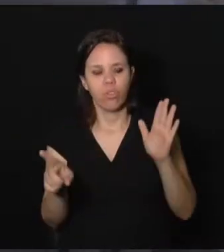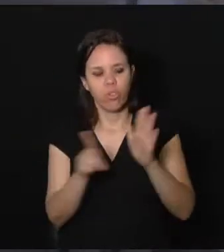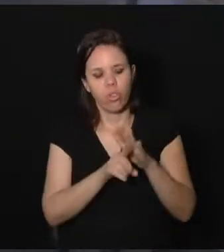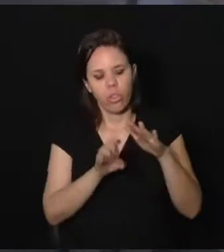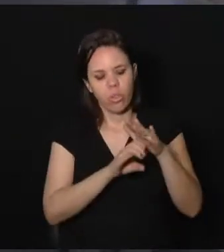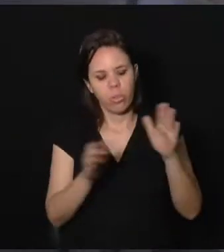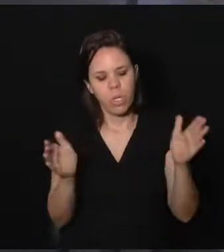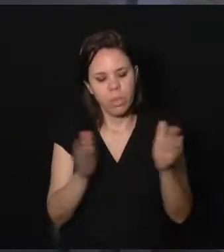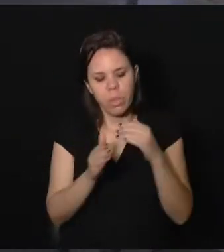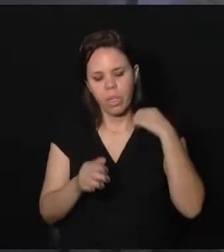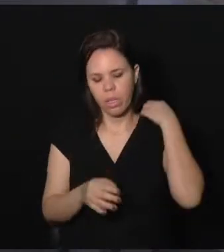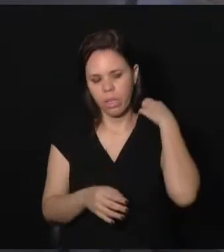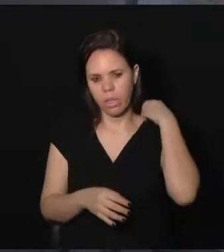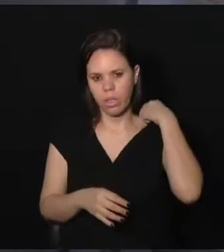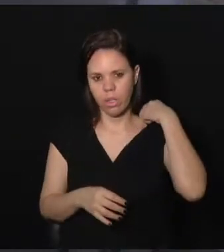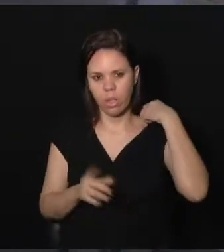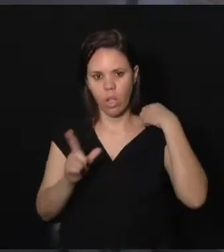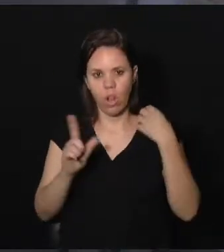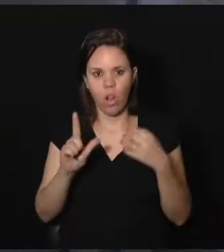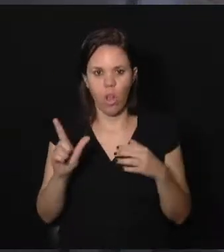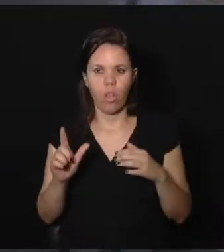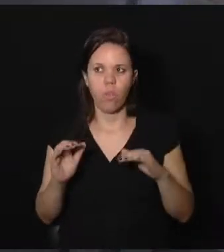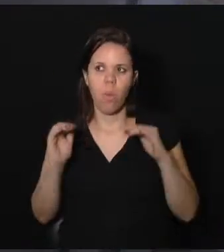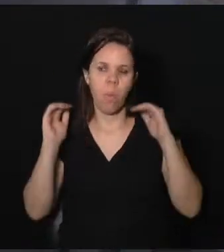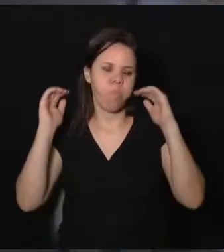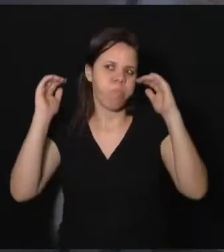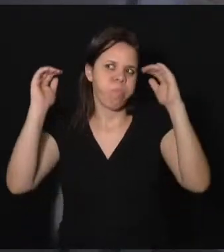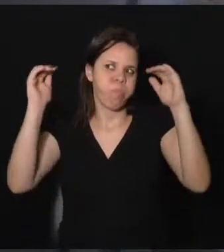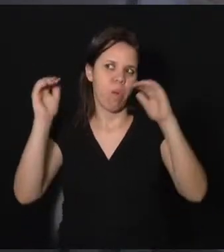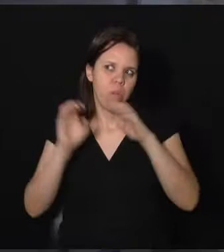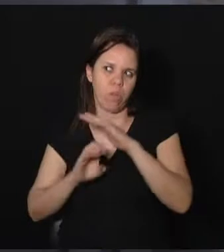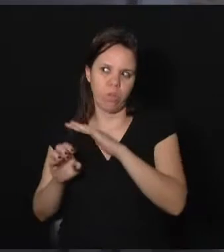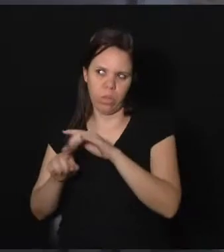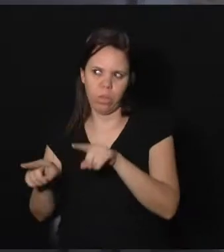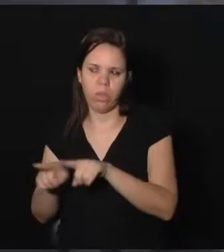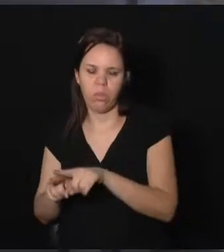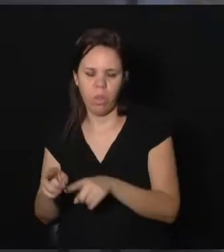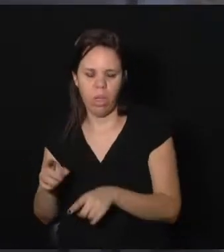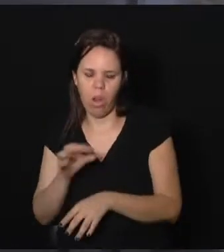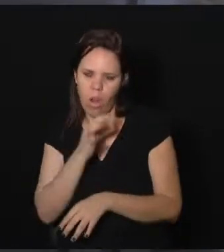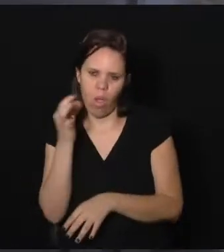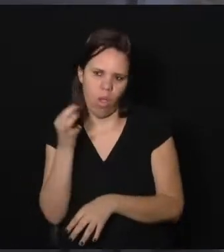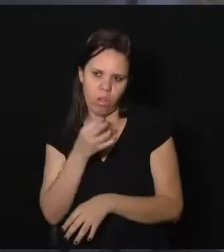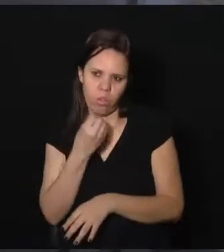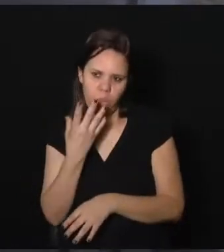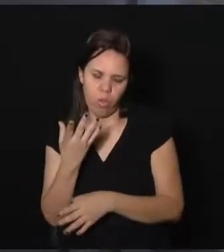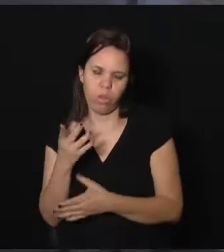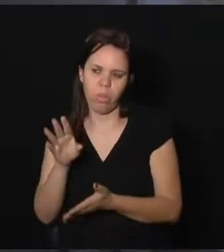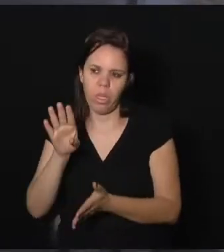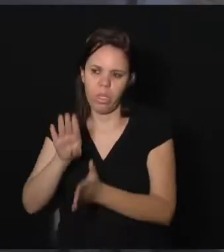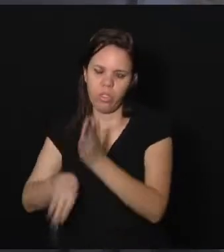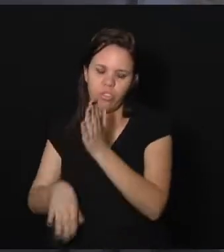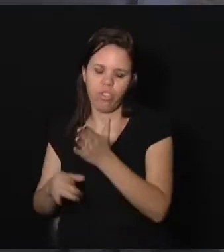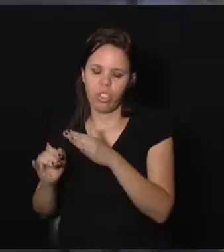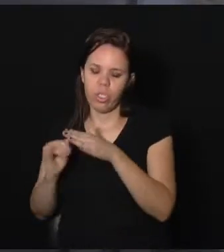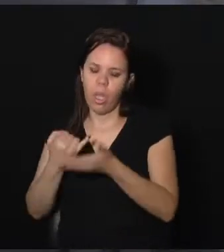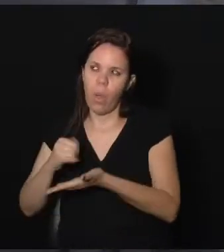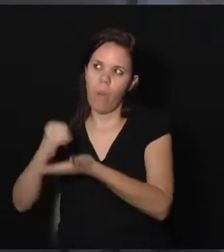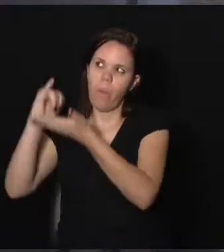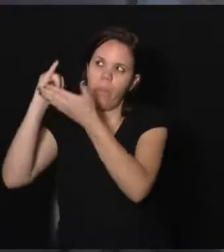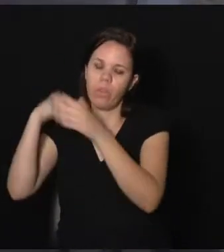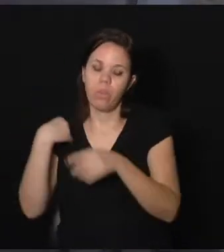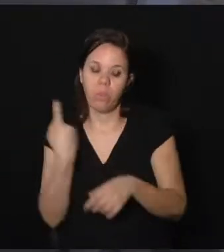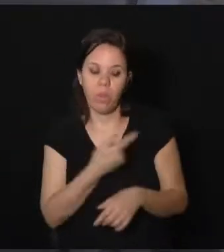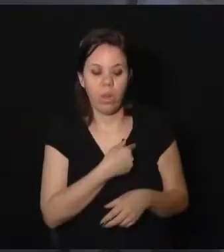empresário. Claro que o grande empresário é bom também, mas o que eu quero dizer é a gente não perder esse olho